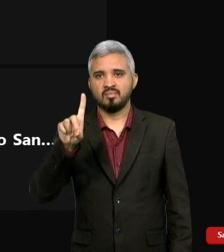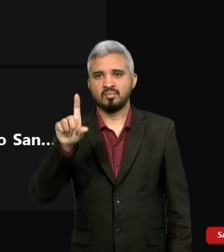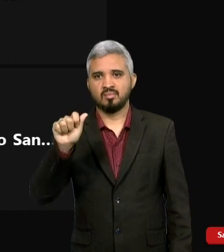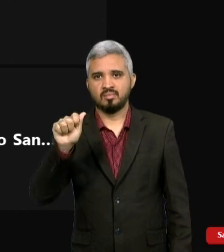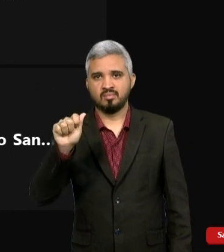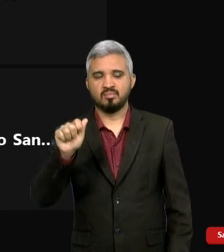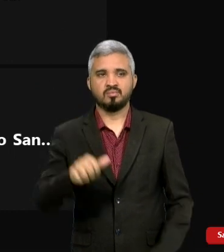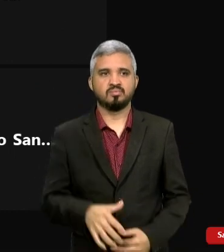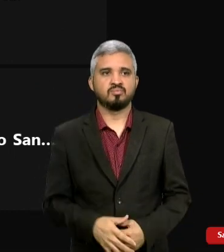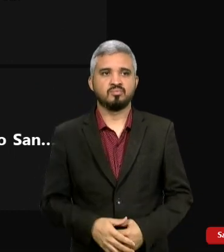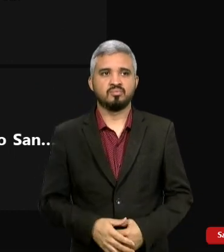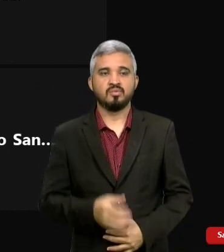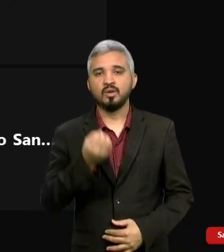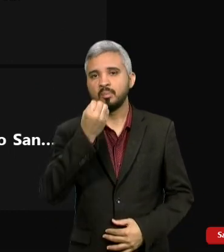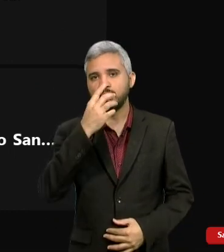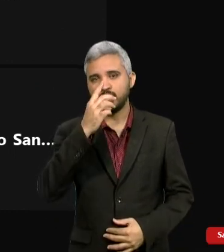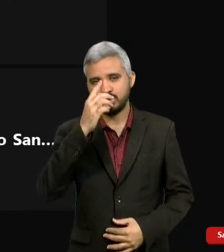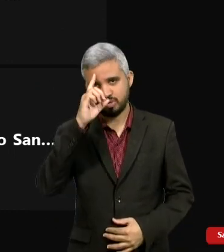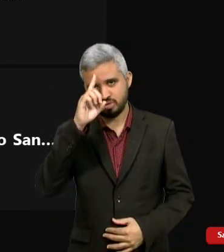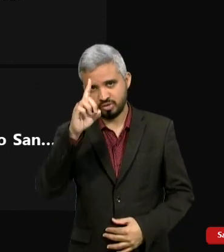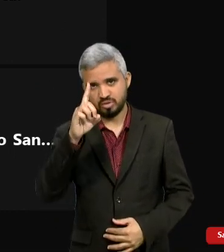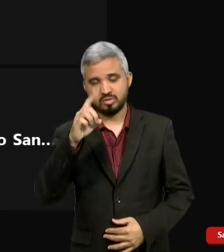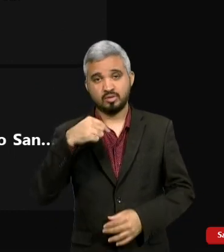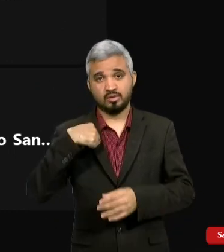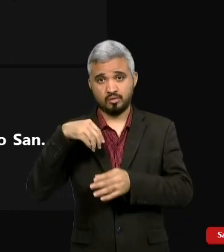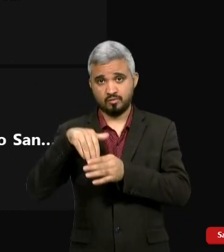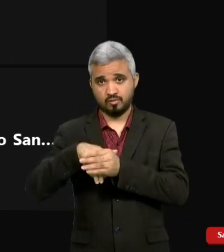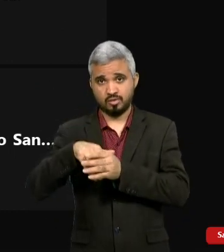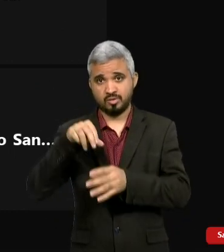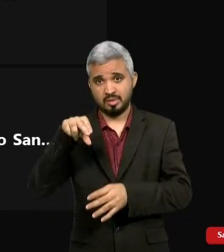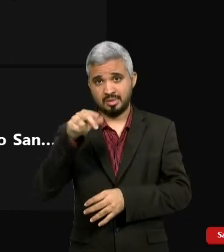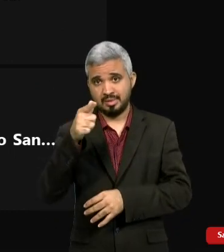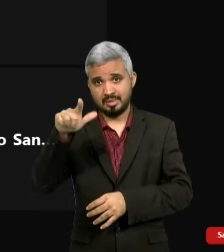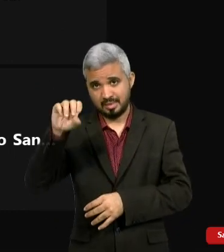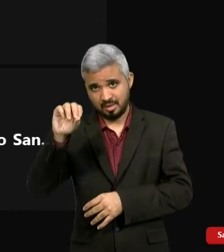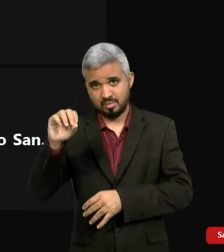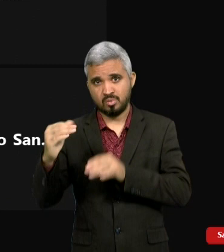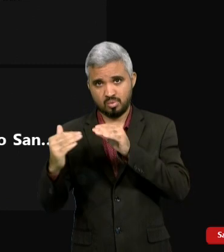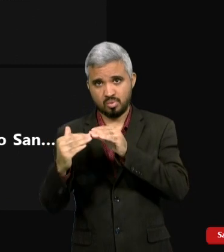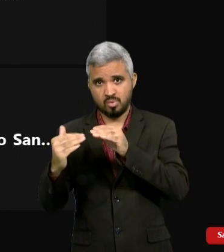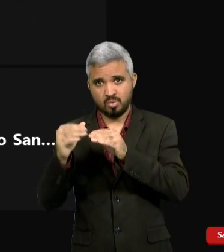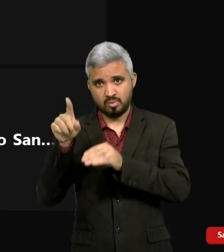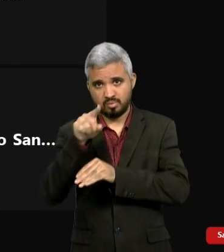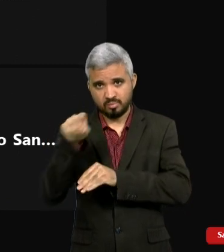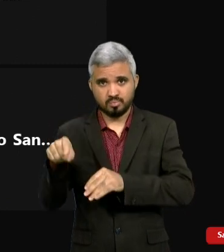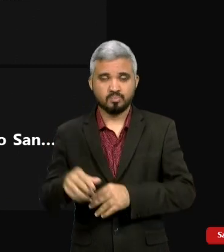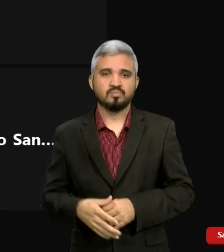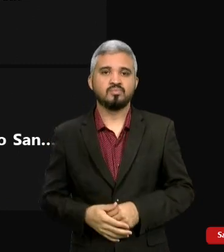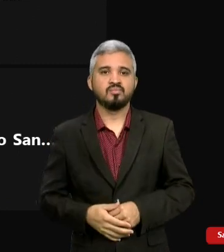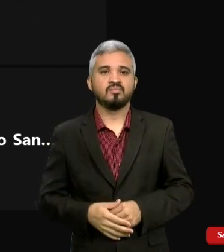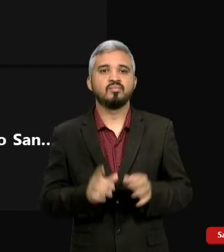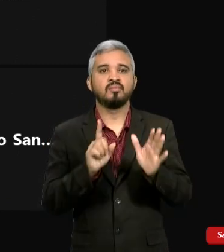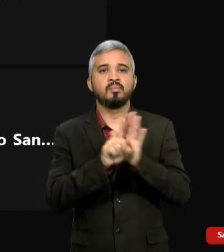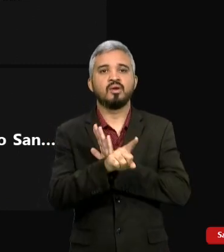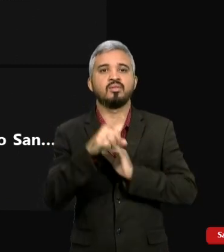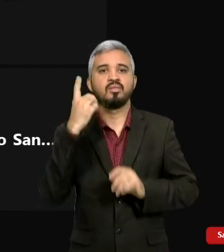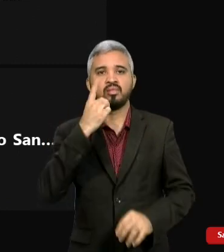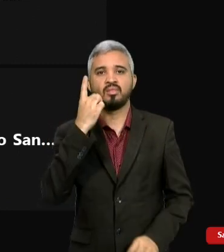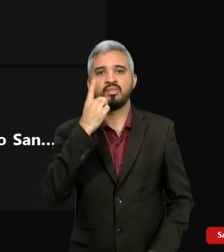Bom dia, senhora presidente. Voto não pela manutenção do veto. Vota não. Como vota a deputada